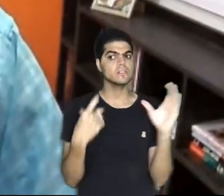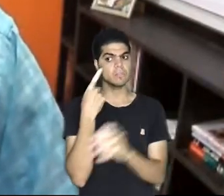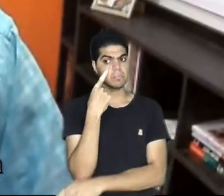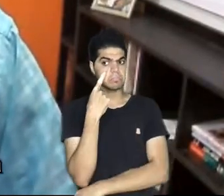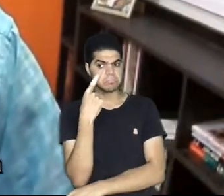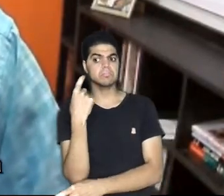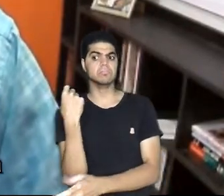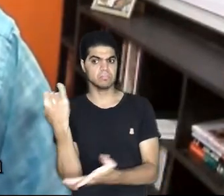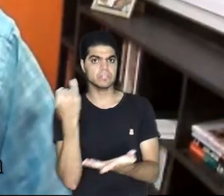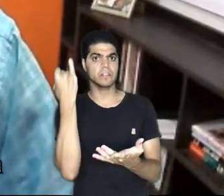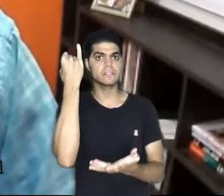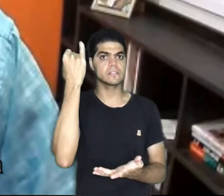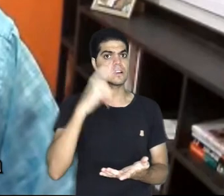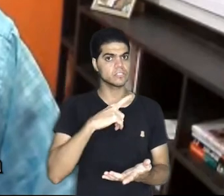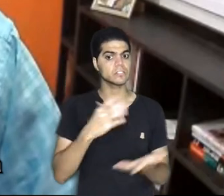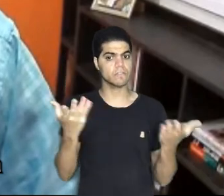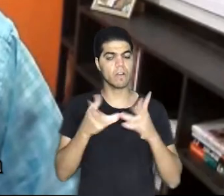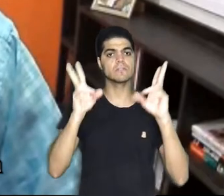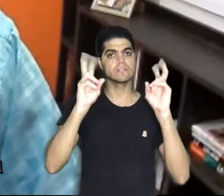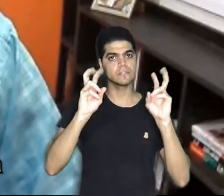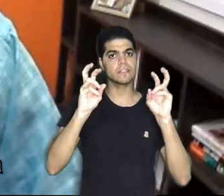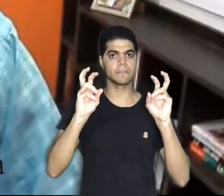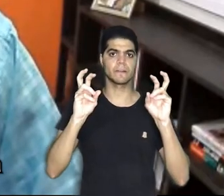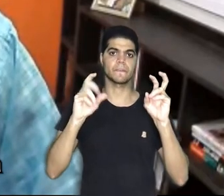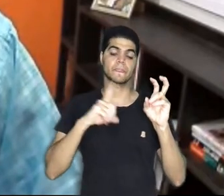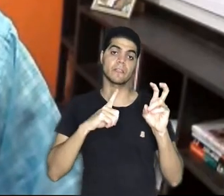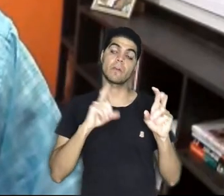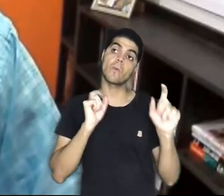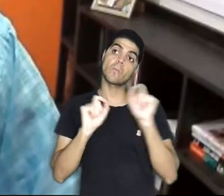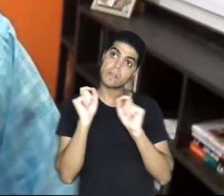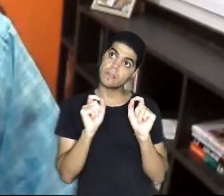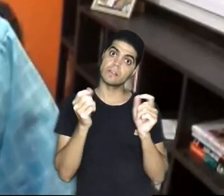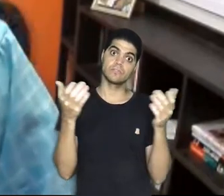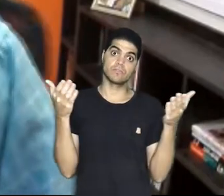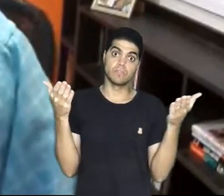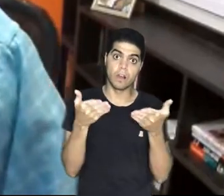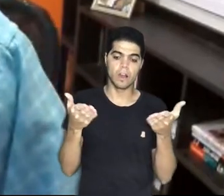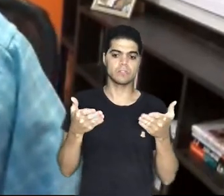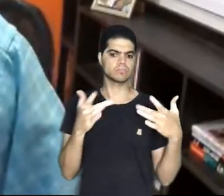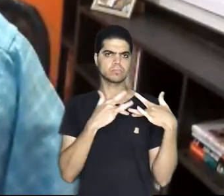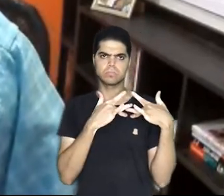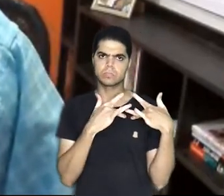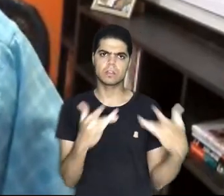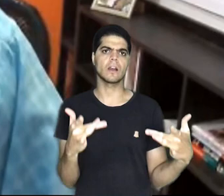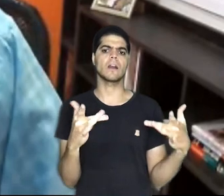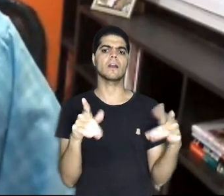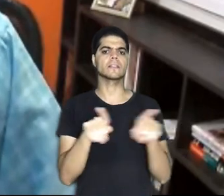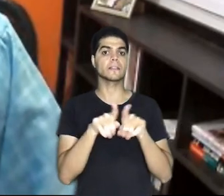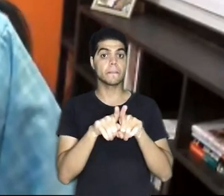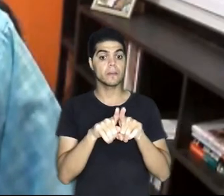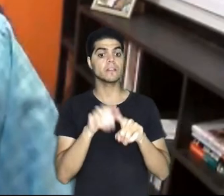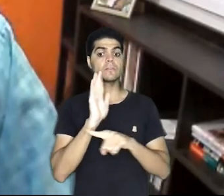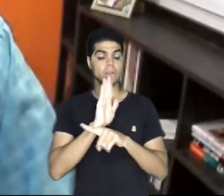atual momento historiográfico desse tema. É o fato de a ele se dedicarem, ou para